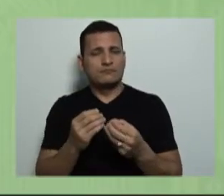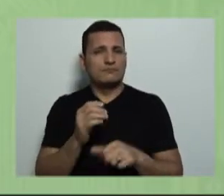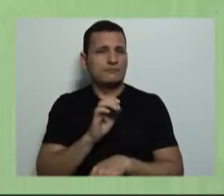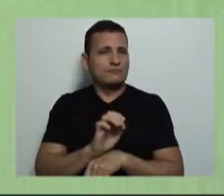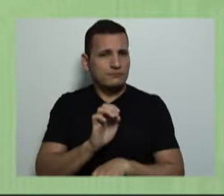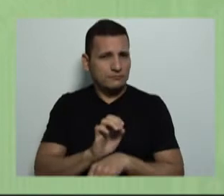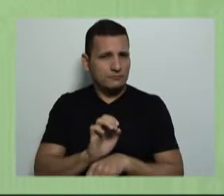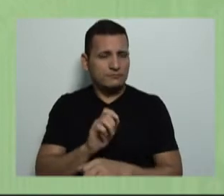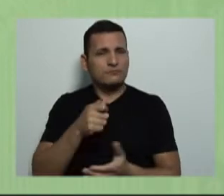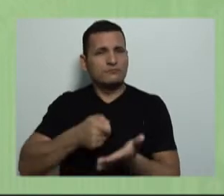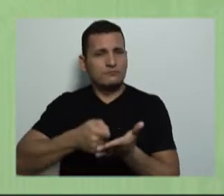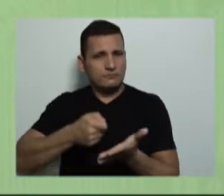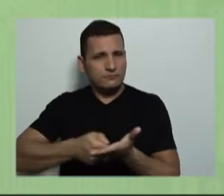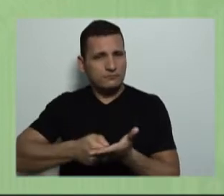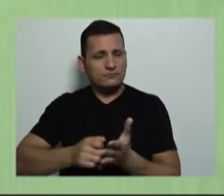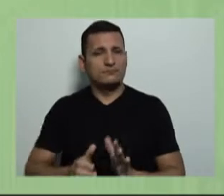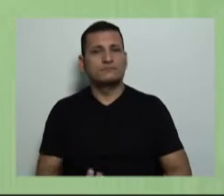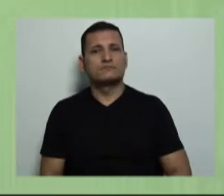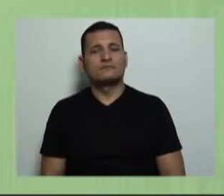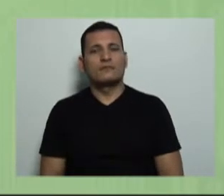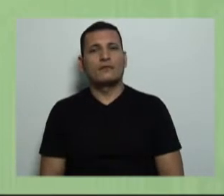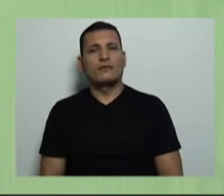estágio obrigatório.